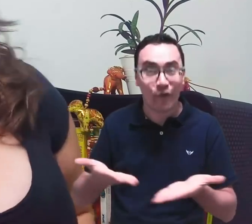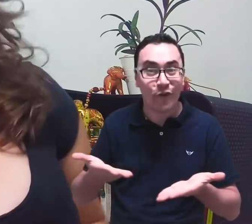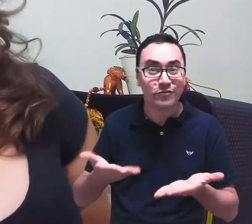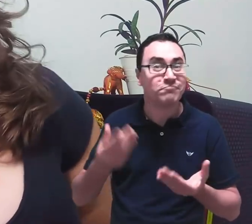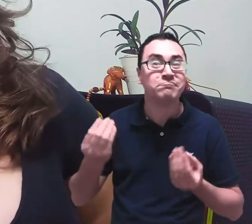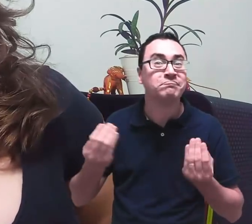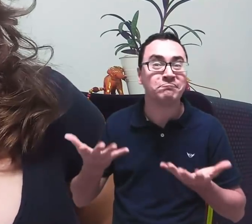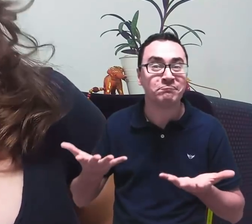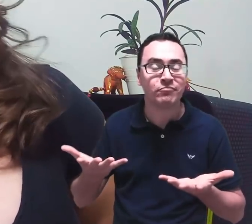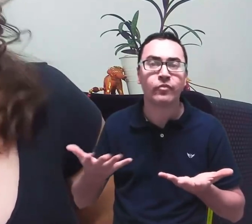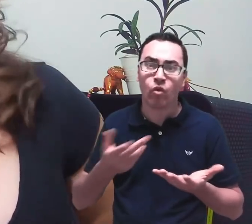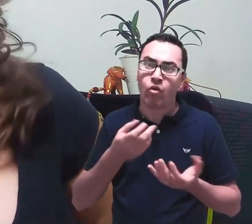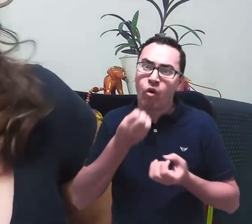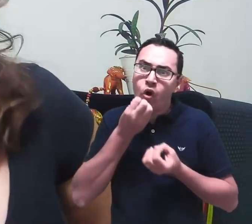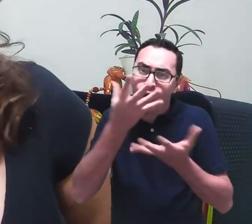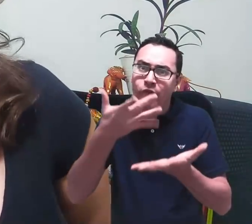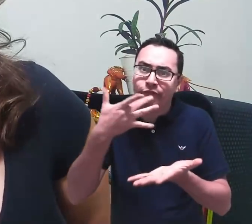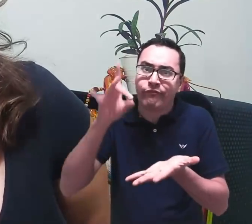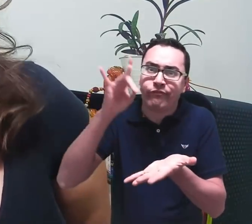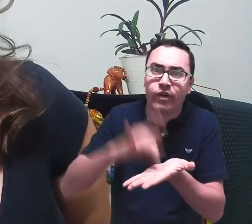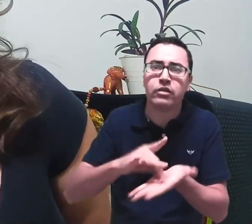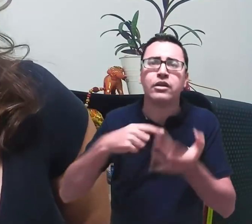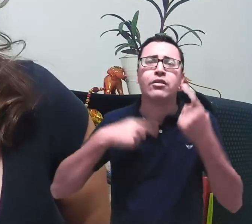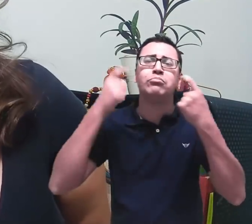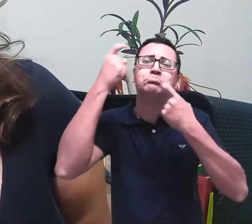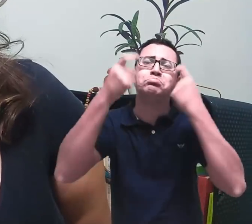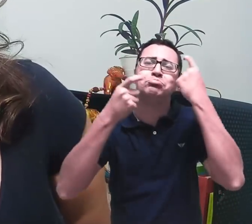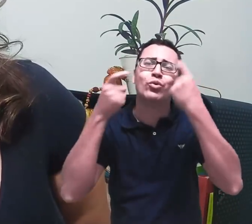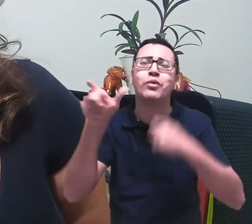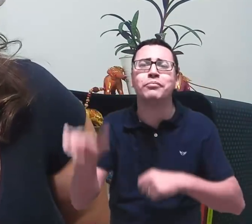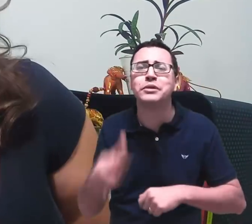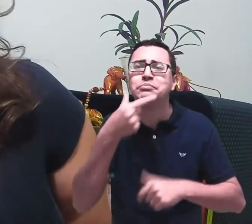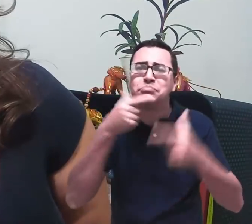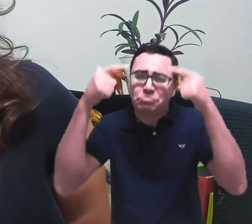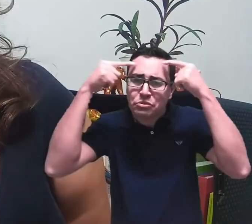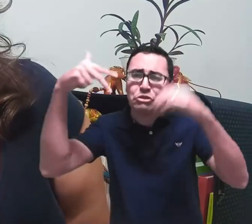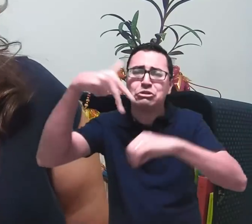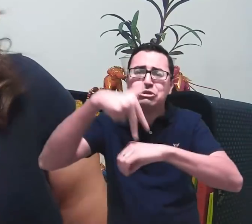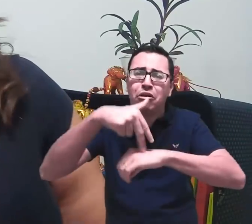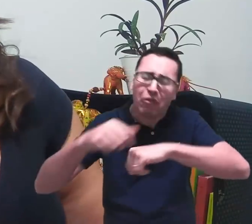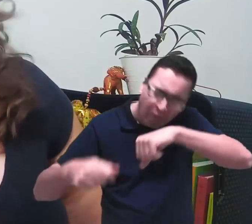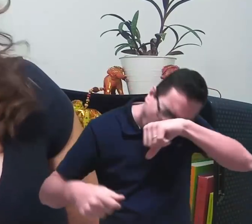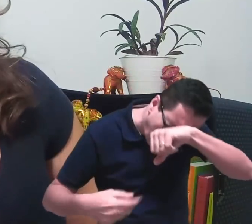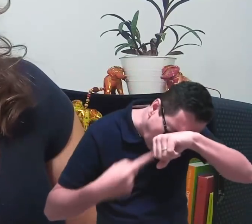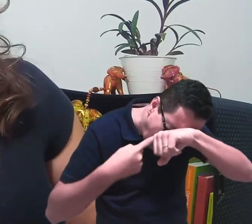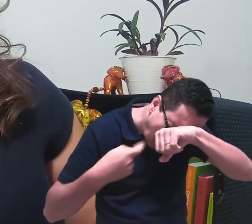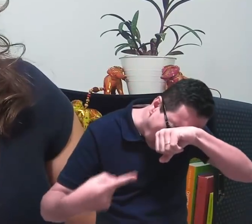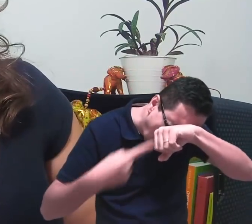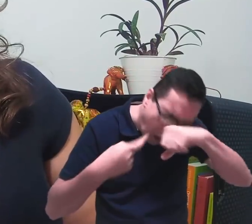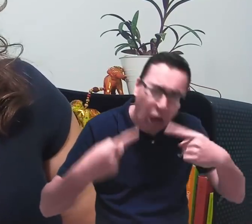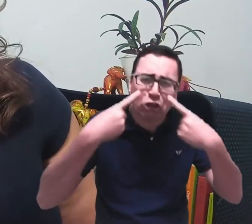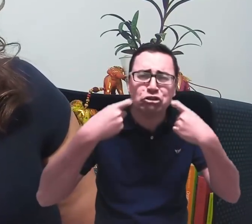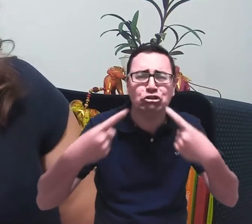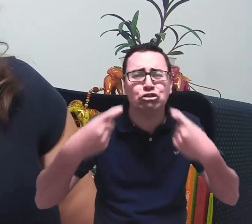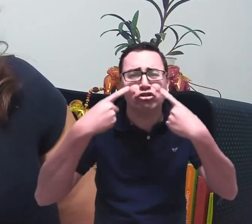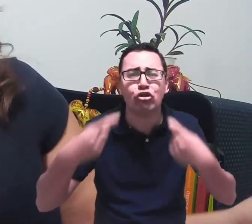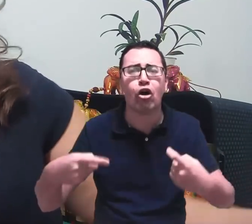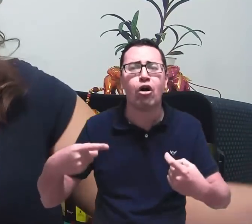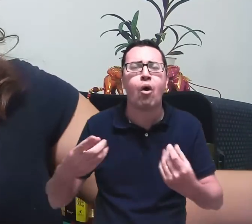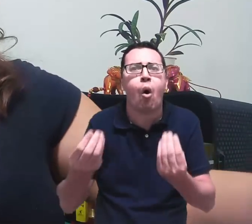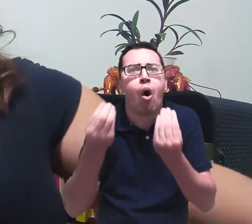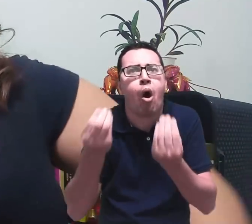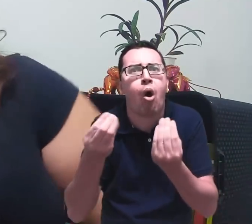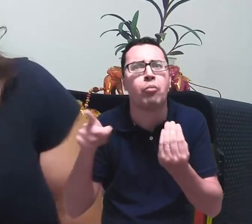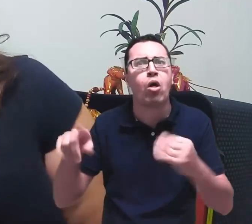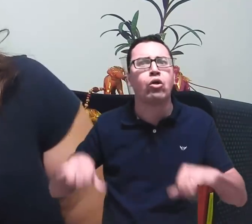Eu confesso que estou muito preocupada com o Pequeno Príncipe chorando. Que história é essa? Ele já